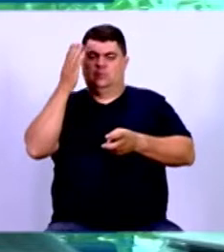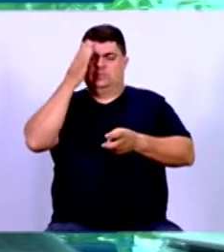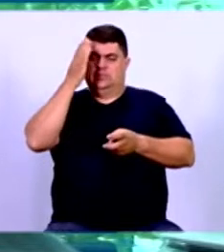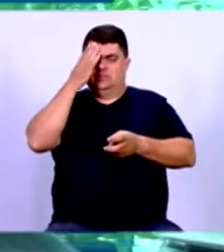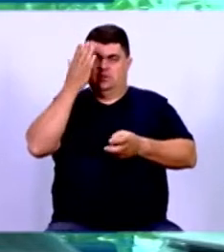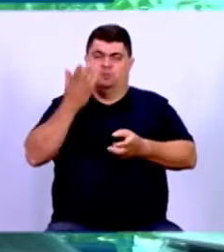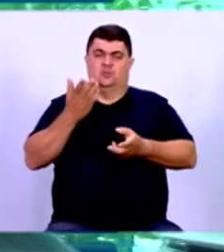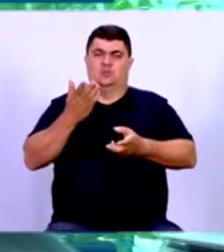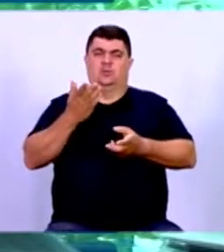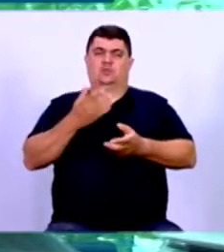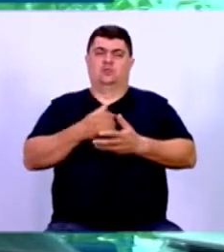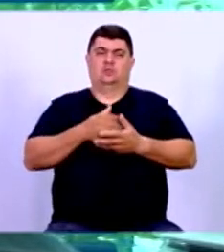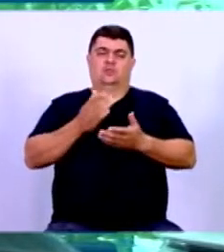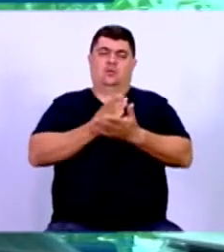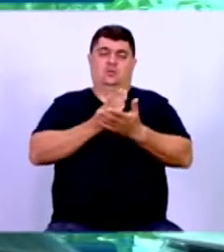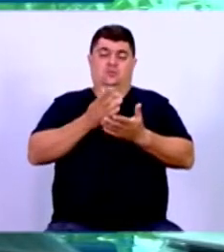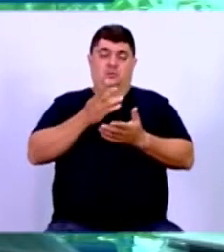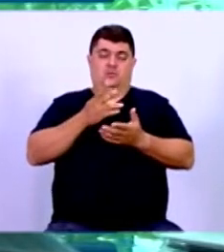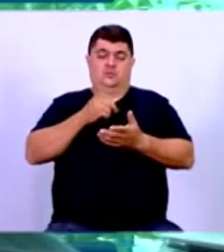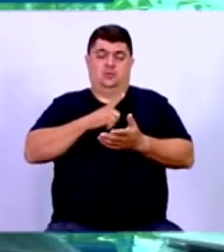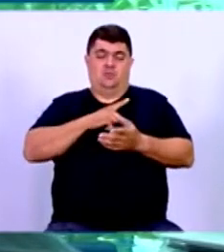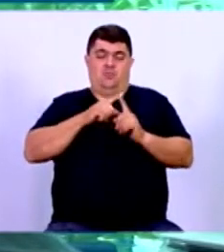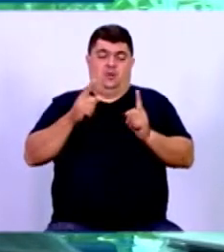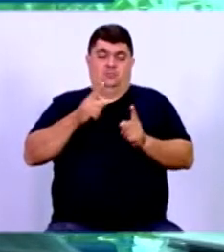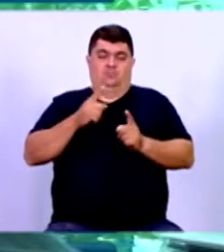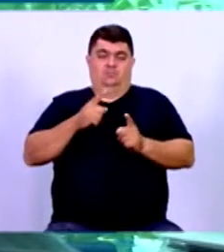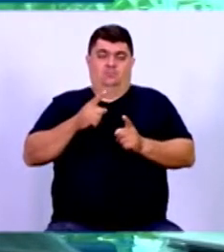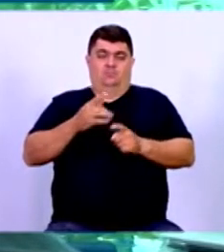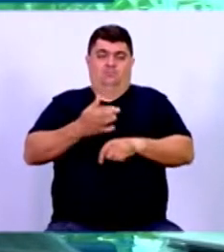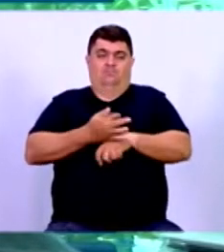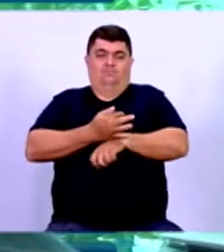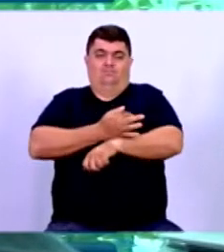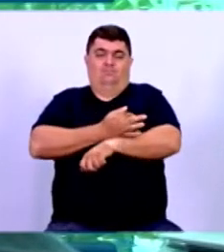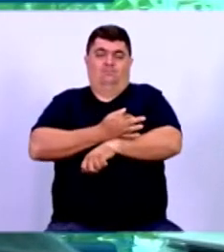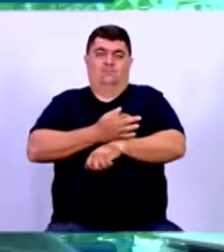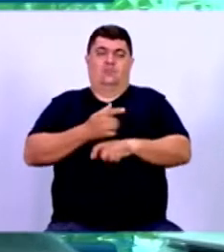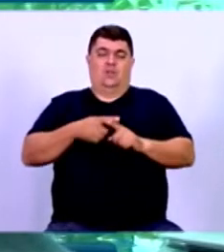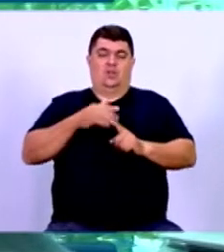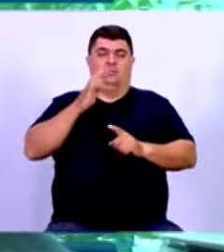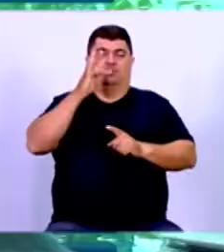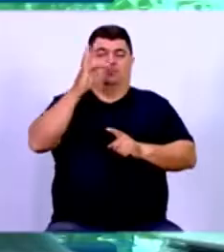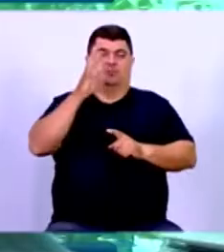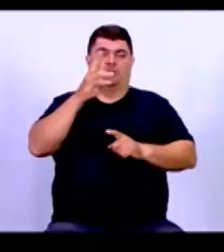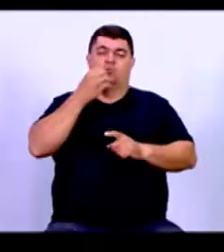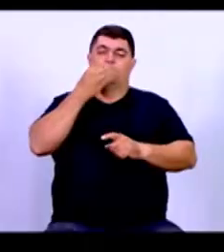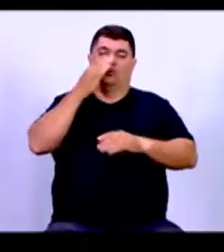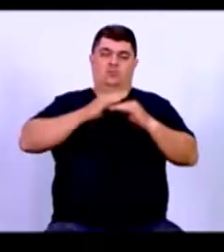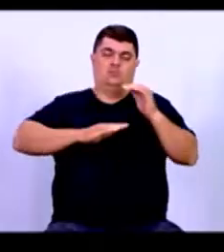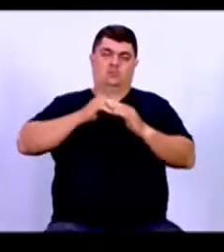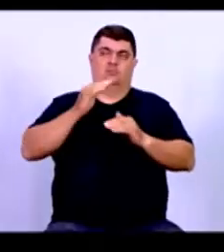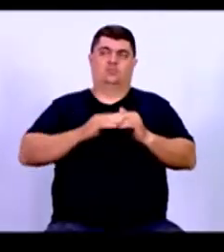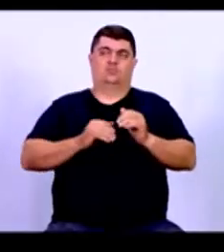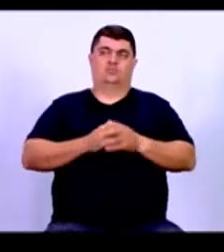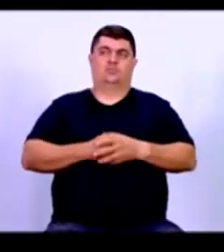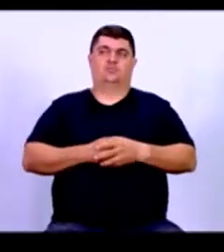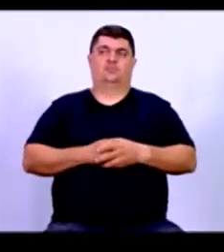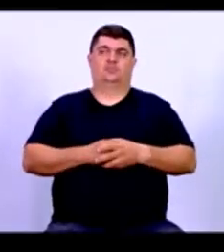frente dele. E muitas vezes tem, mas ele não consegue passar. E ainda é um futuro promissor aí de um bom profissional.